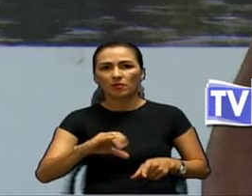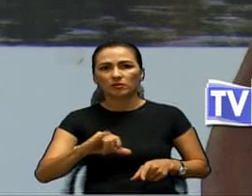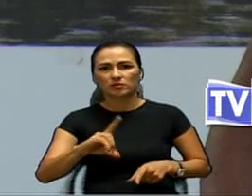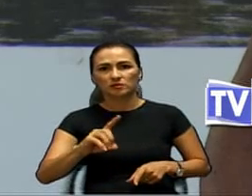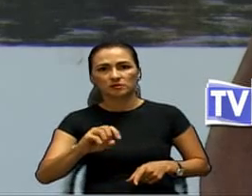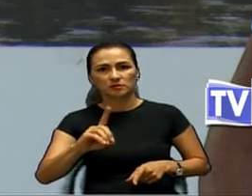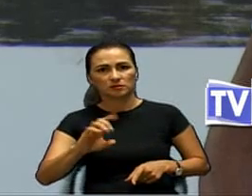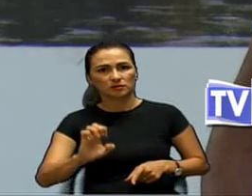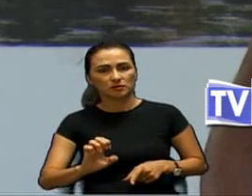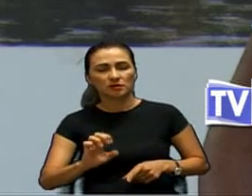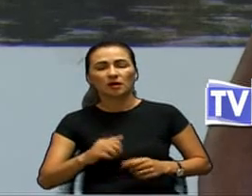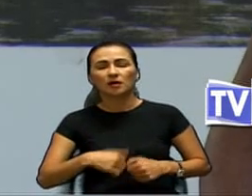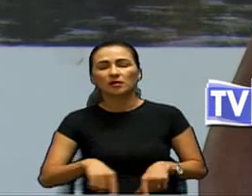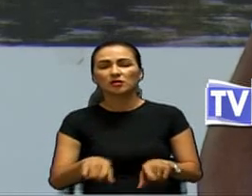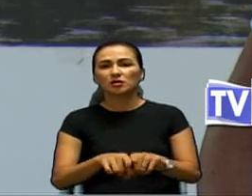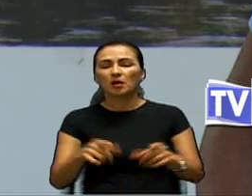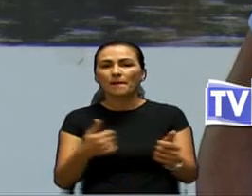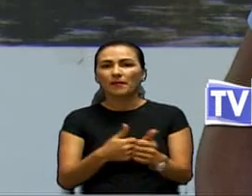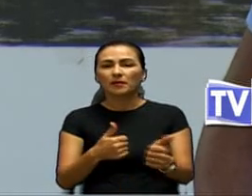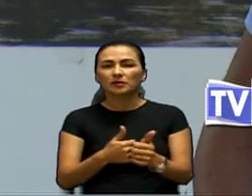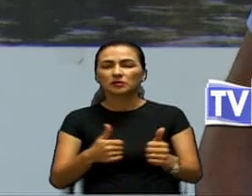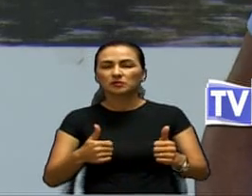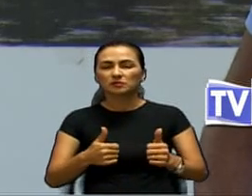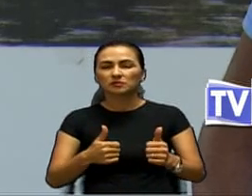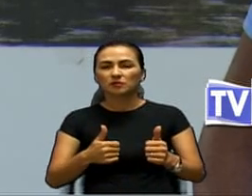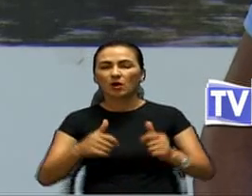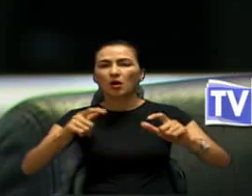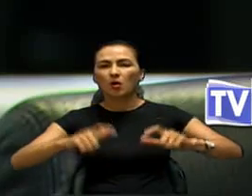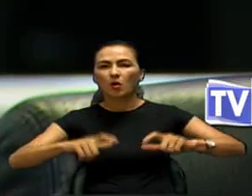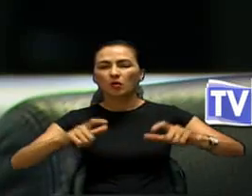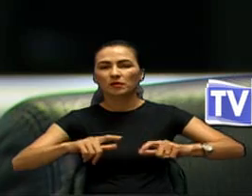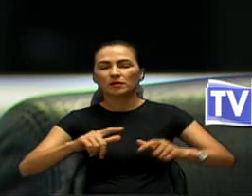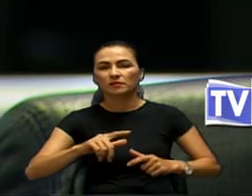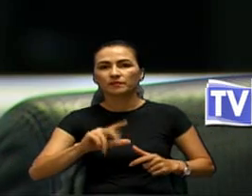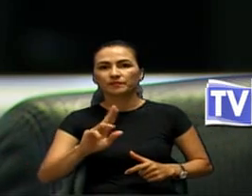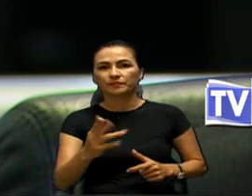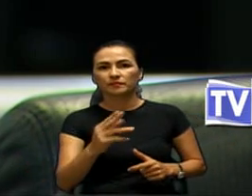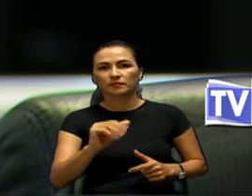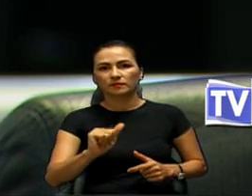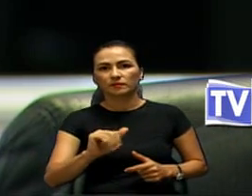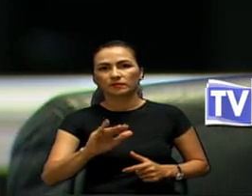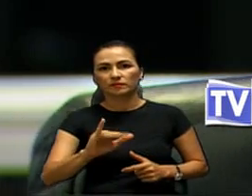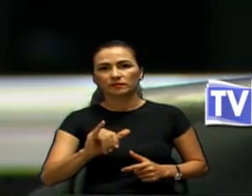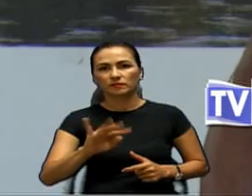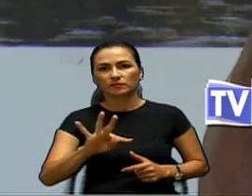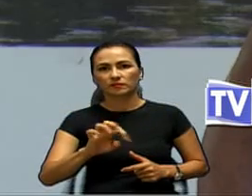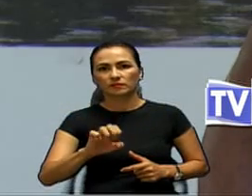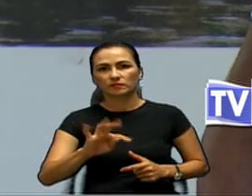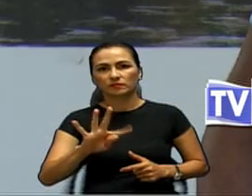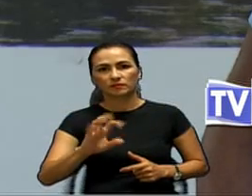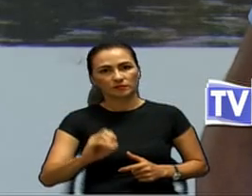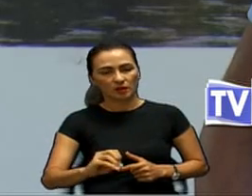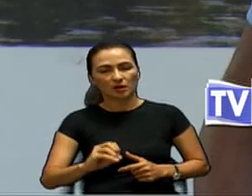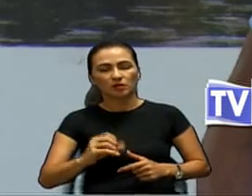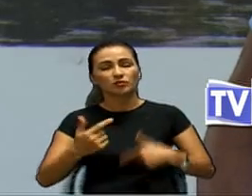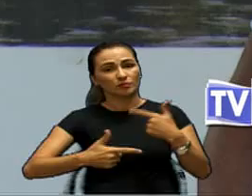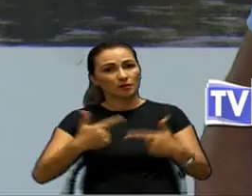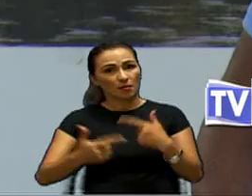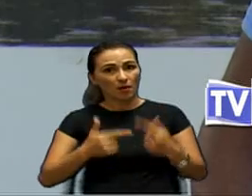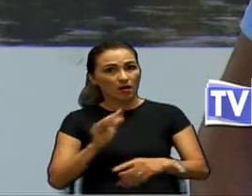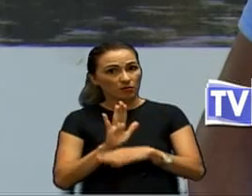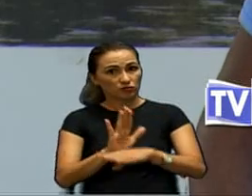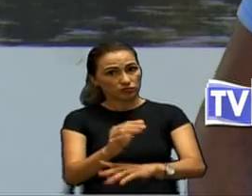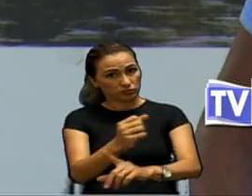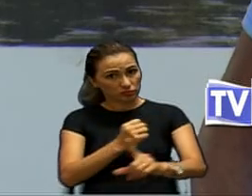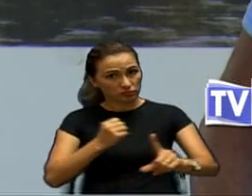na União da Vila Abiteto. Então, as escolas de samba vêm trabalhando muito pelo social. E aí a